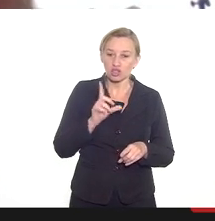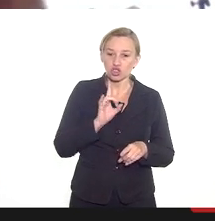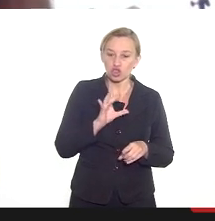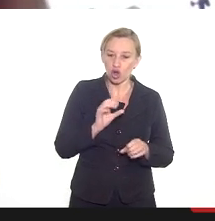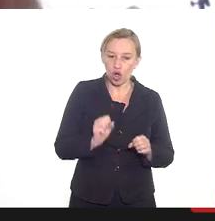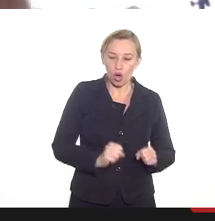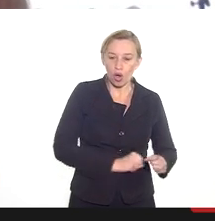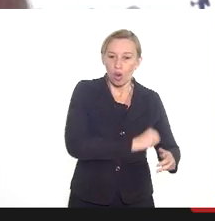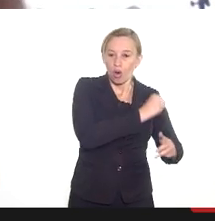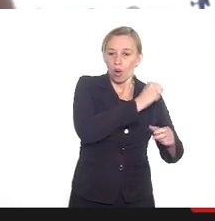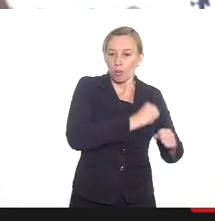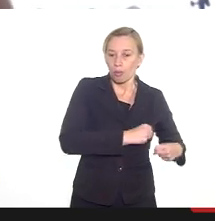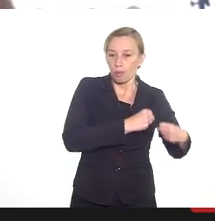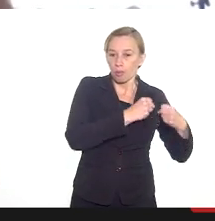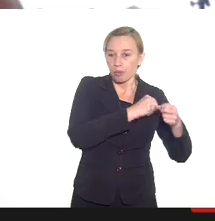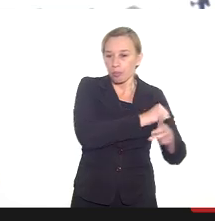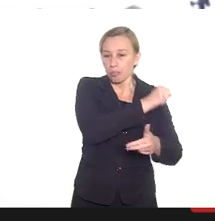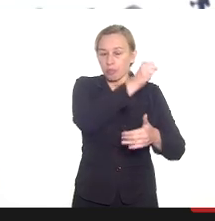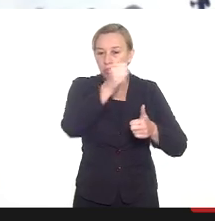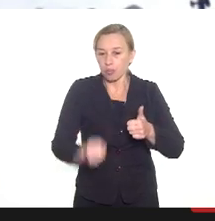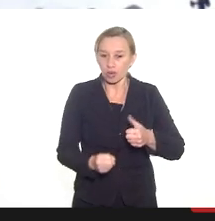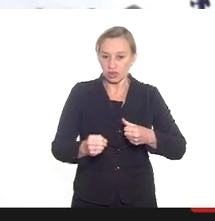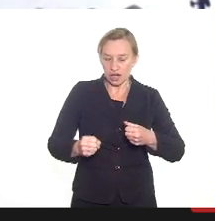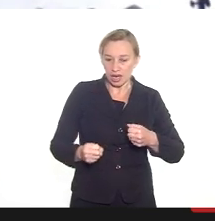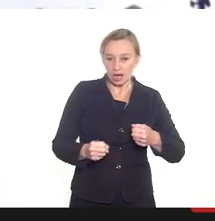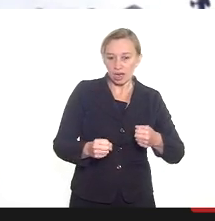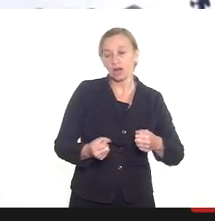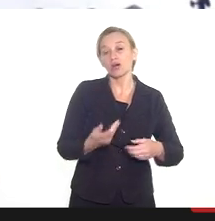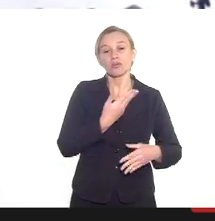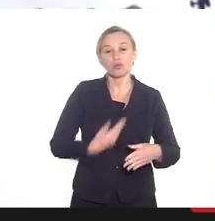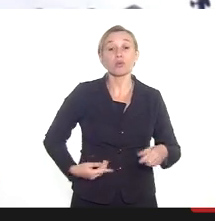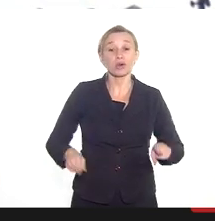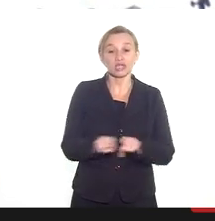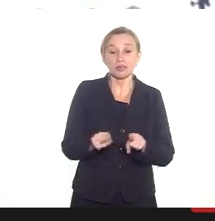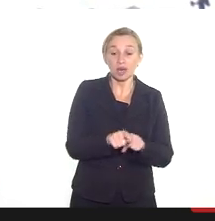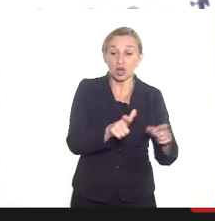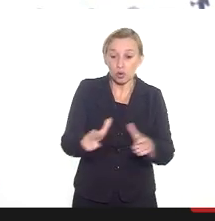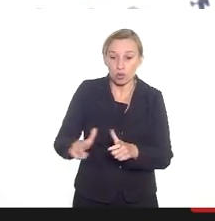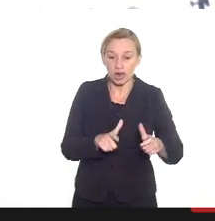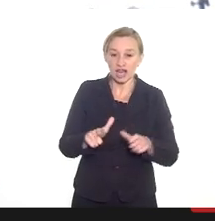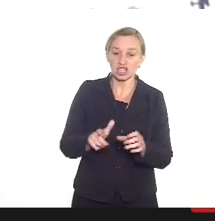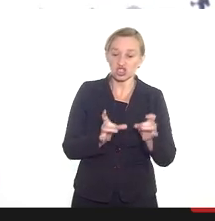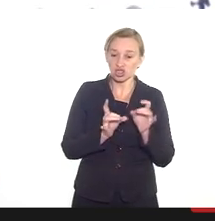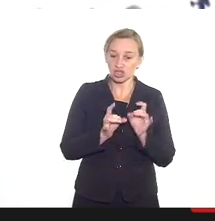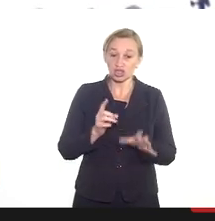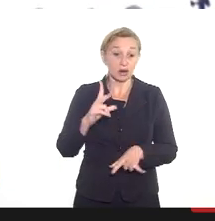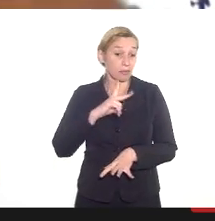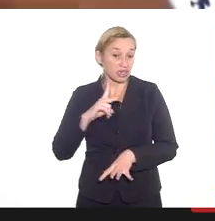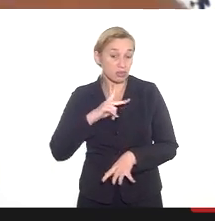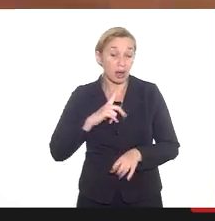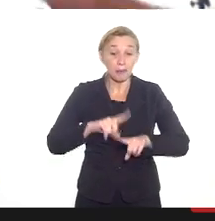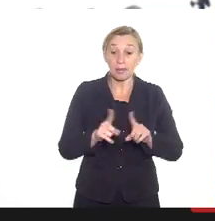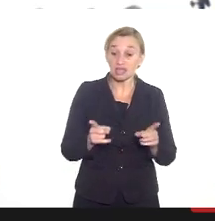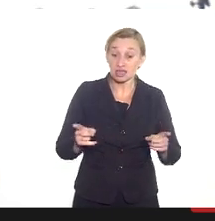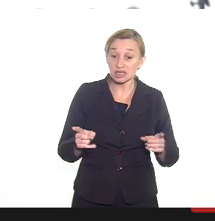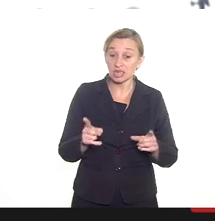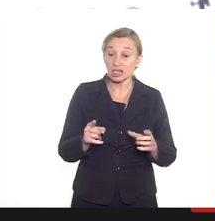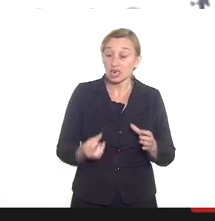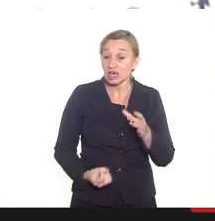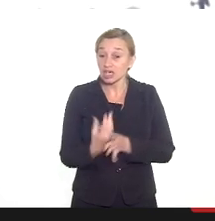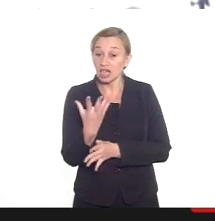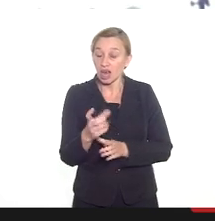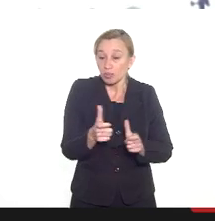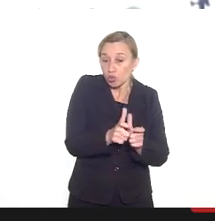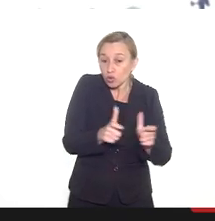poder público, mas também os espaços privados, é justamente a necessidade de formarmos um grande protocolo